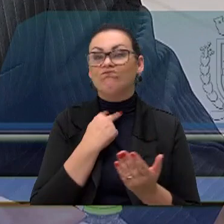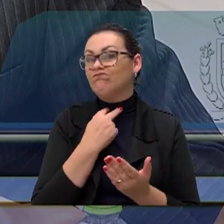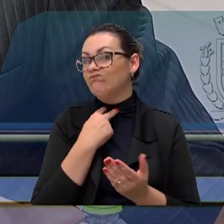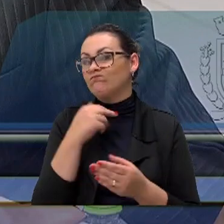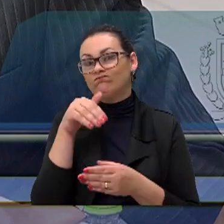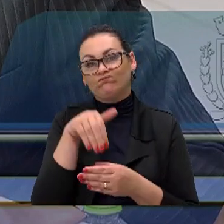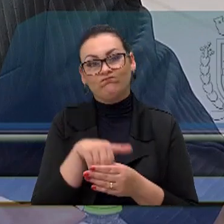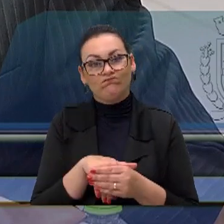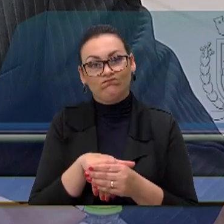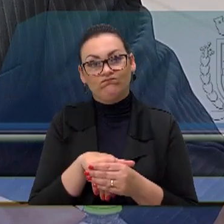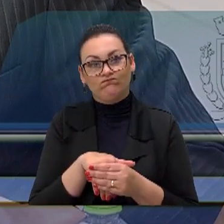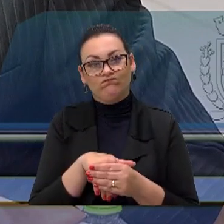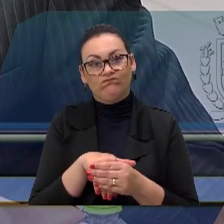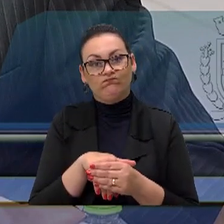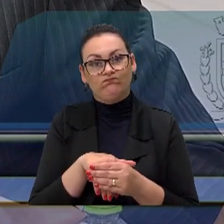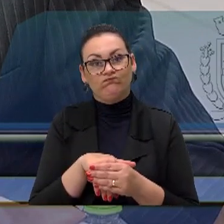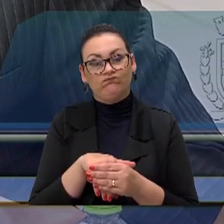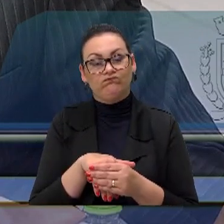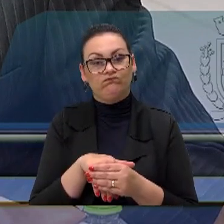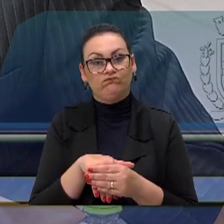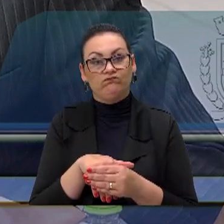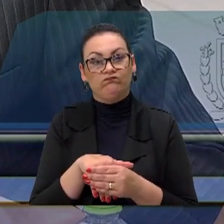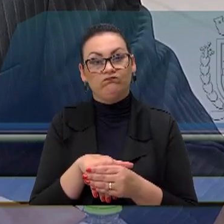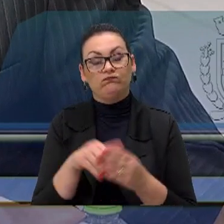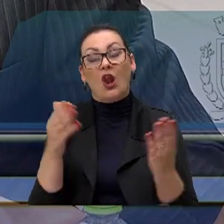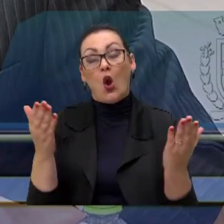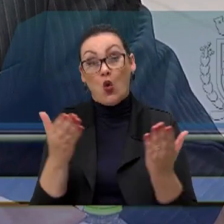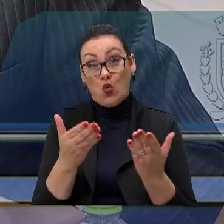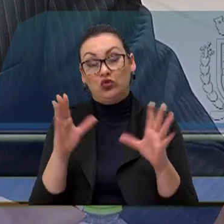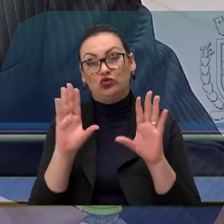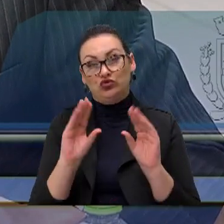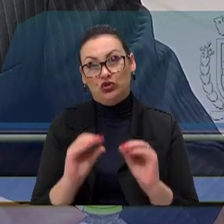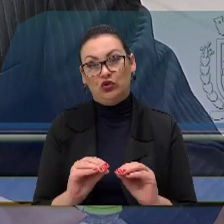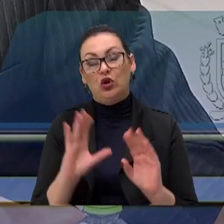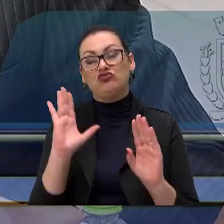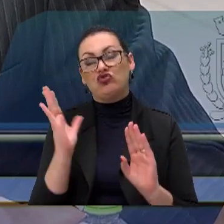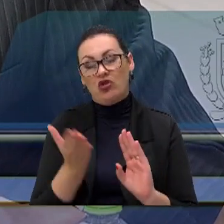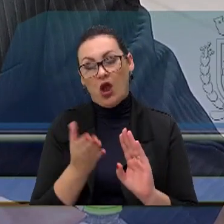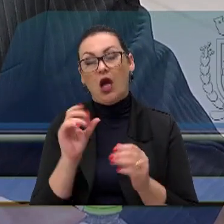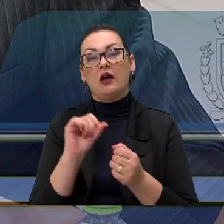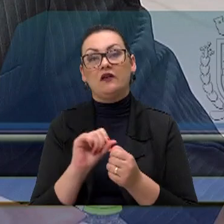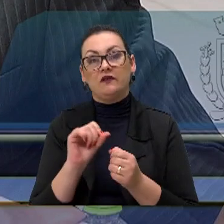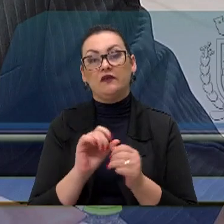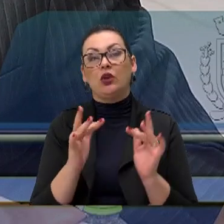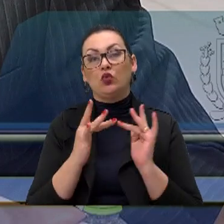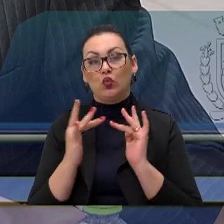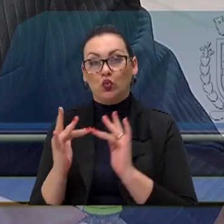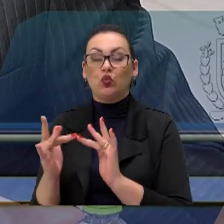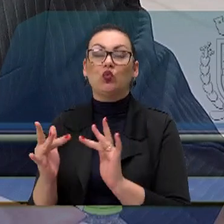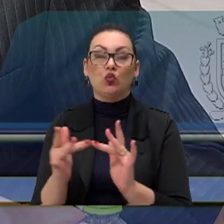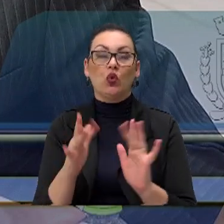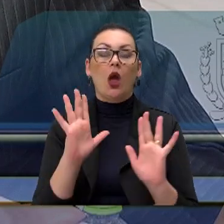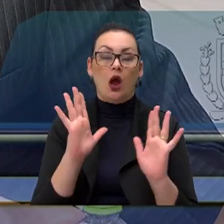condições de votar esse projeto na noite de hoje. Nós fizemos já alguns